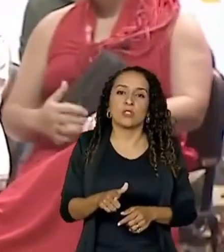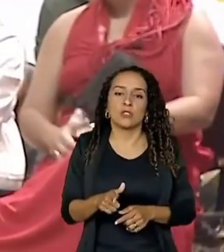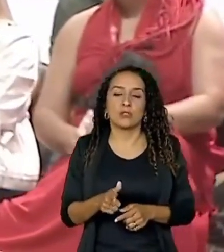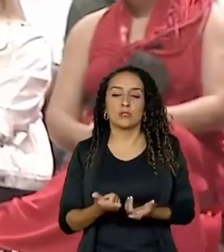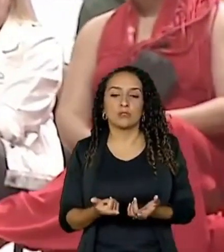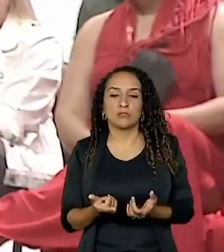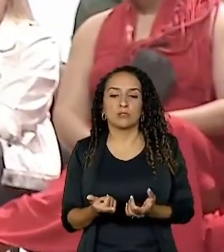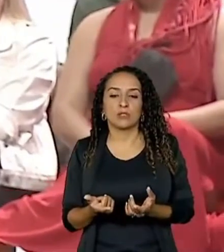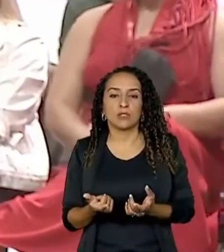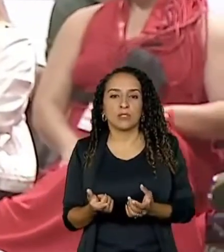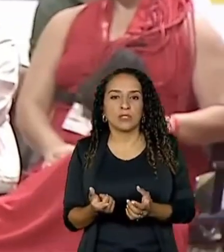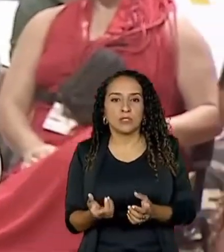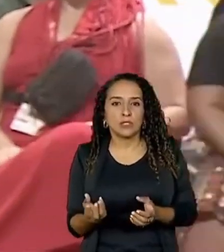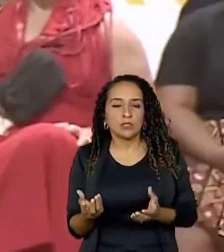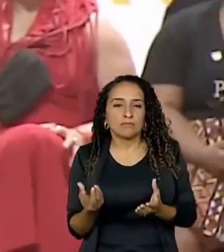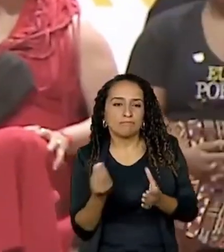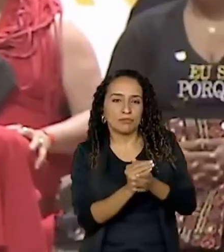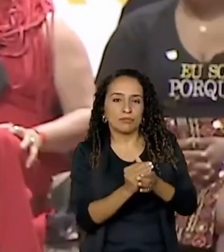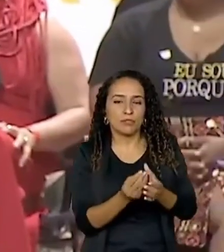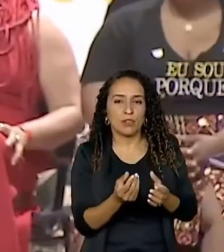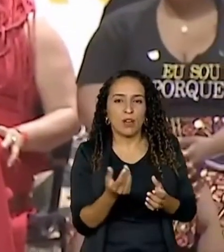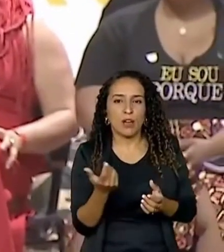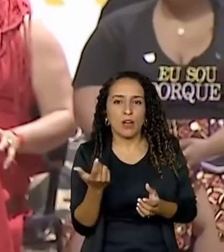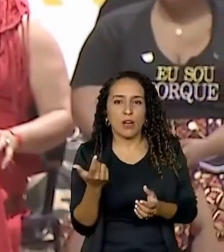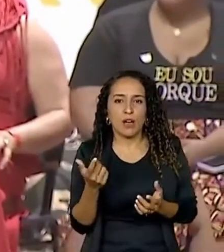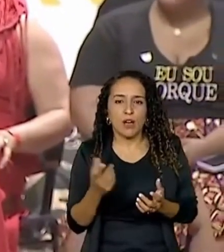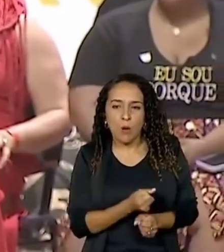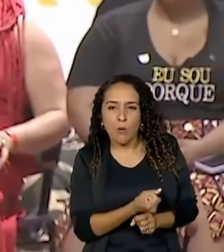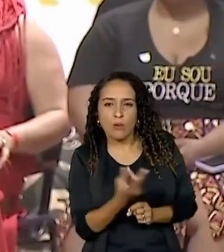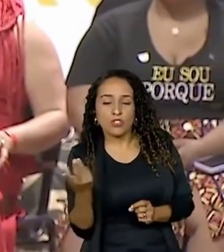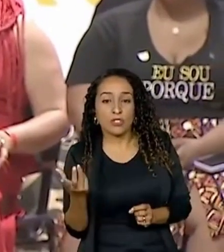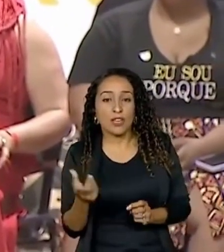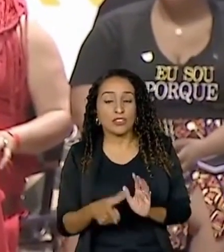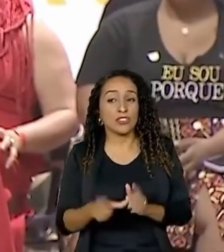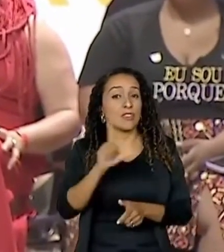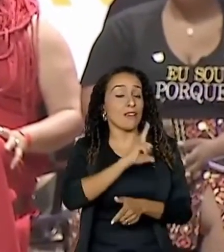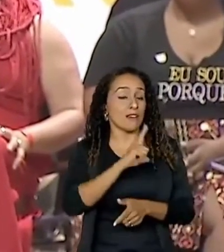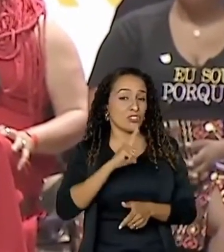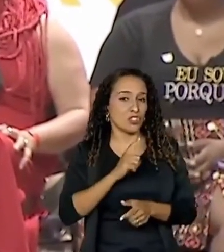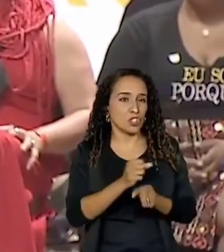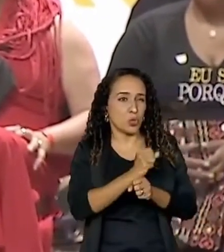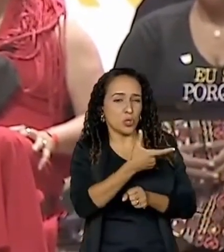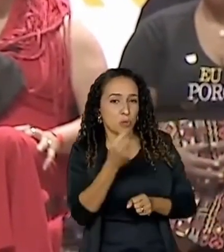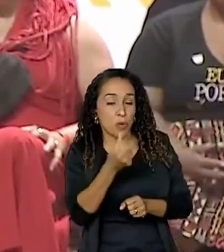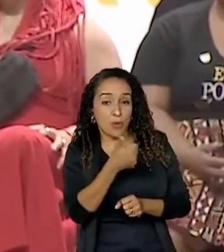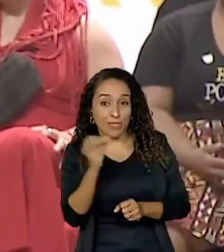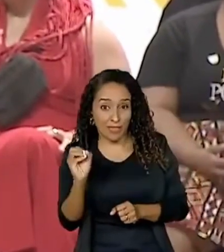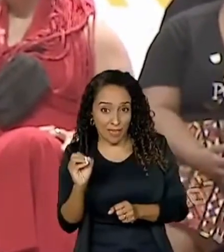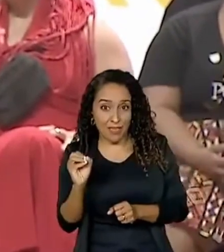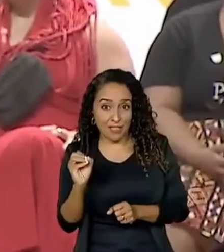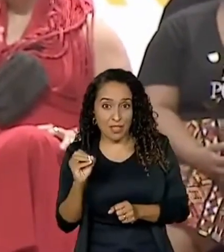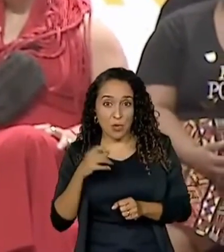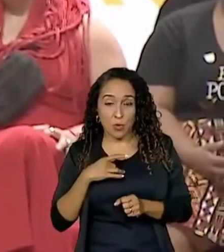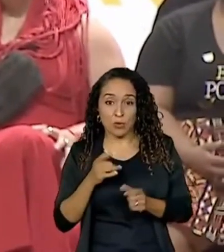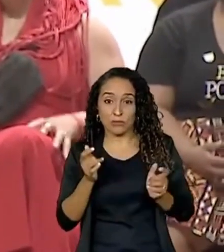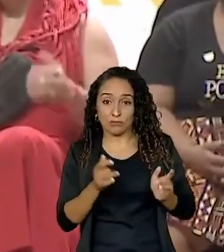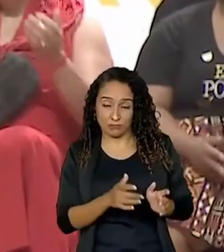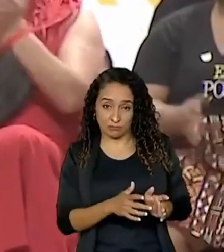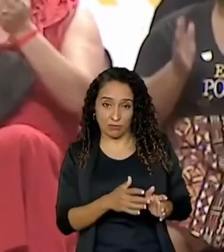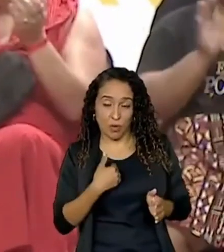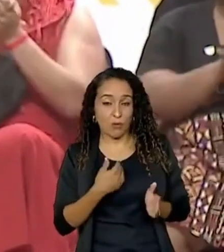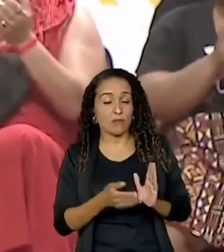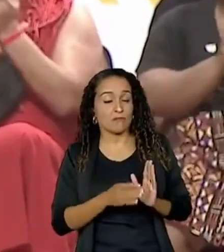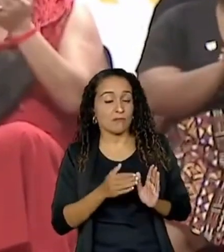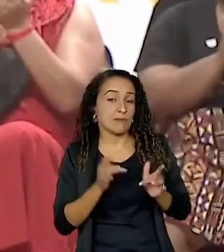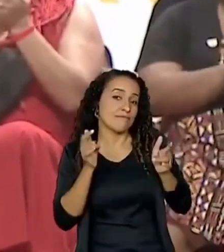dos ministérios a quantidade de funcionários que nós tínhamos em 2010, quando eu deixei a presidência da